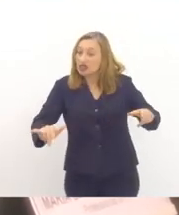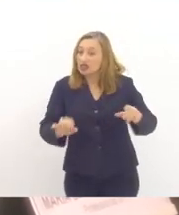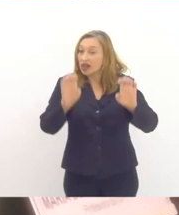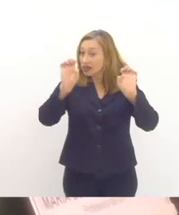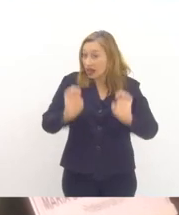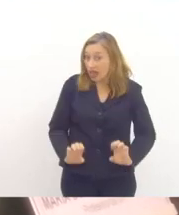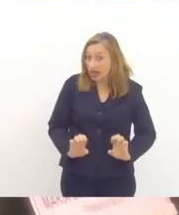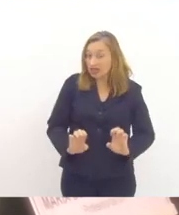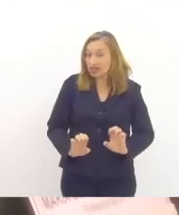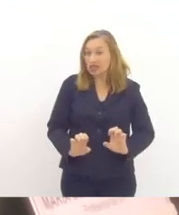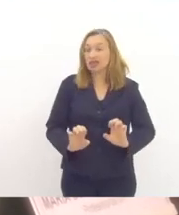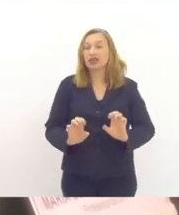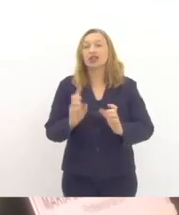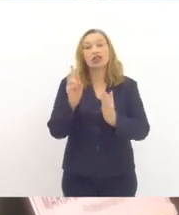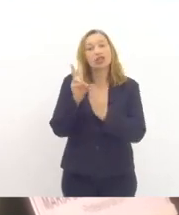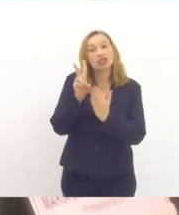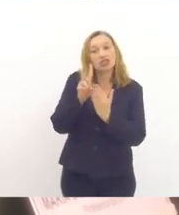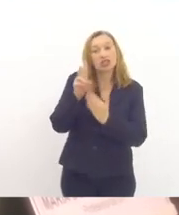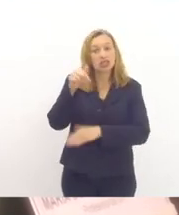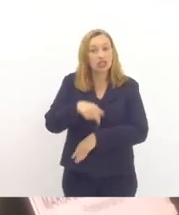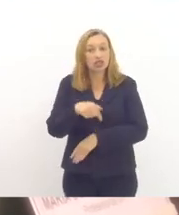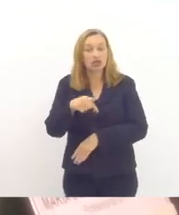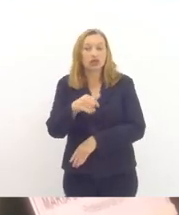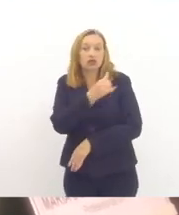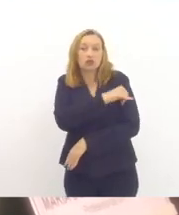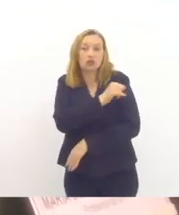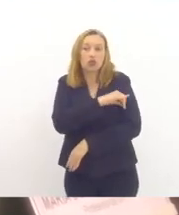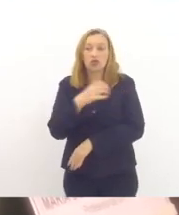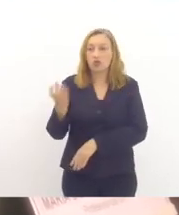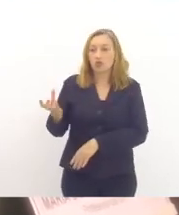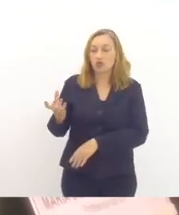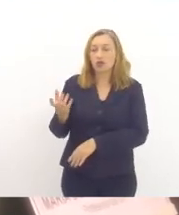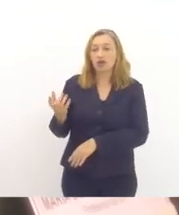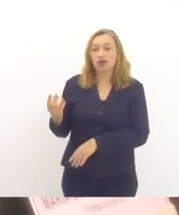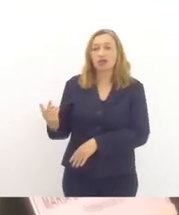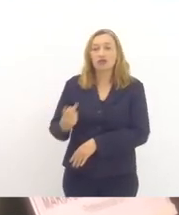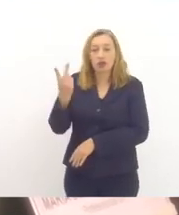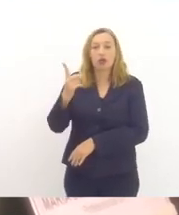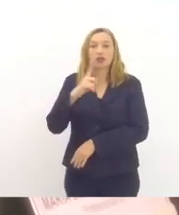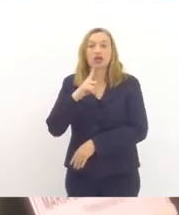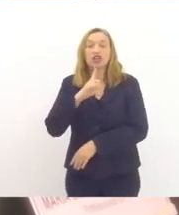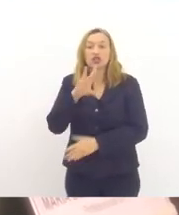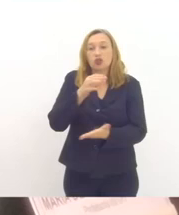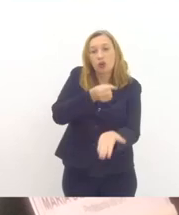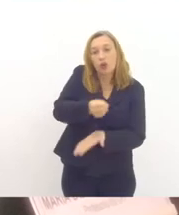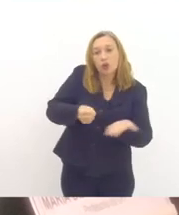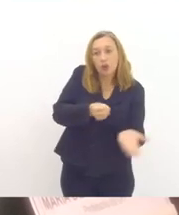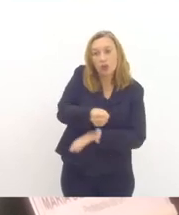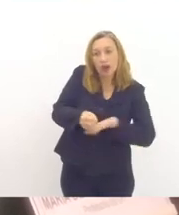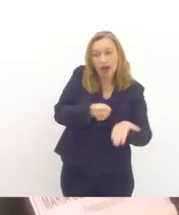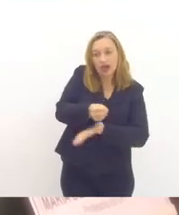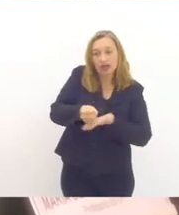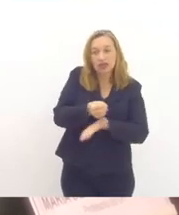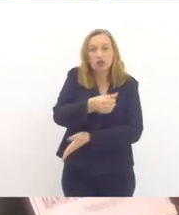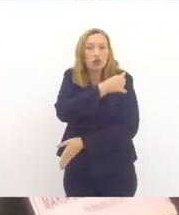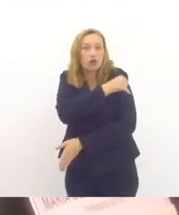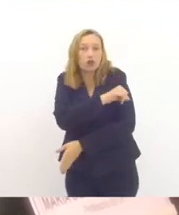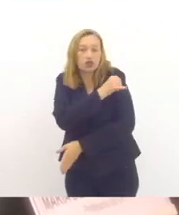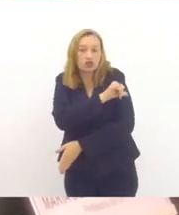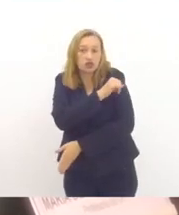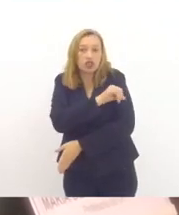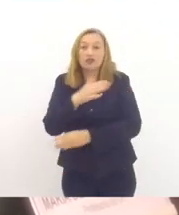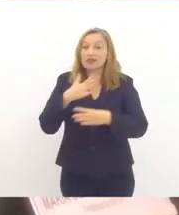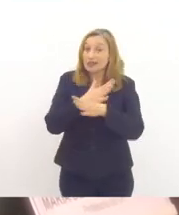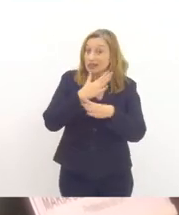étnica indígena aqui no Rio, ela é muito rica. E só tomando como base o Rio de Janeiro